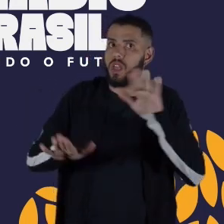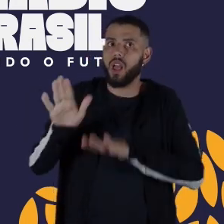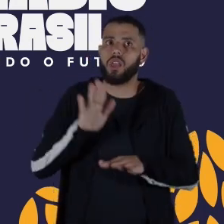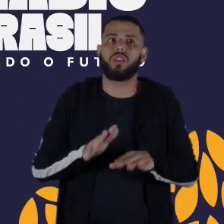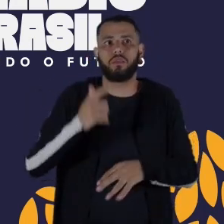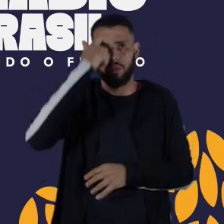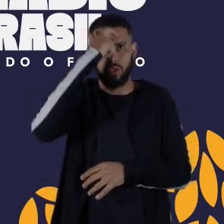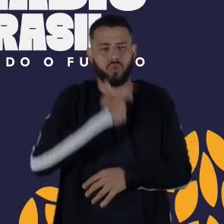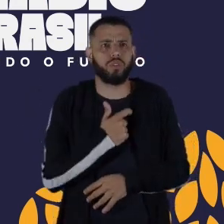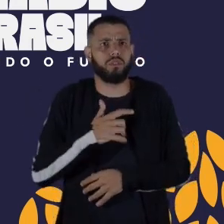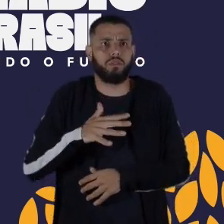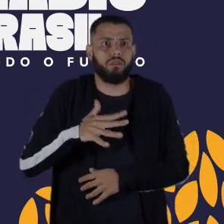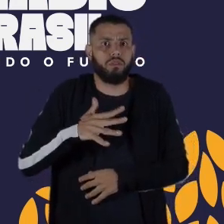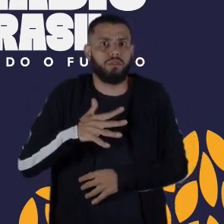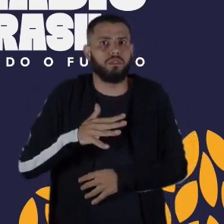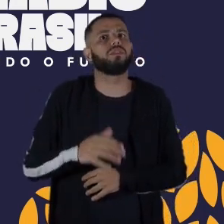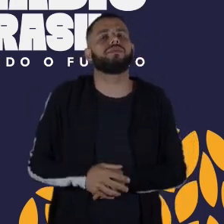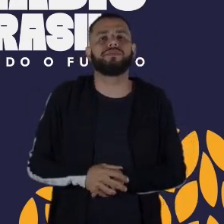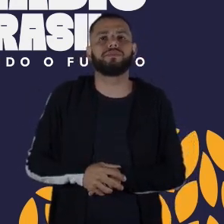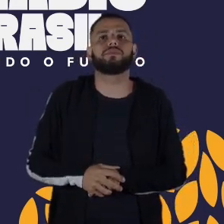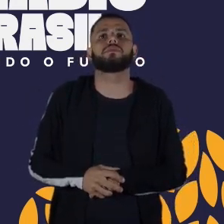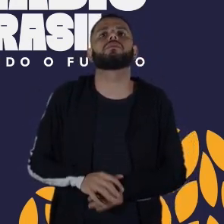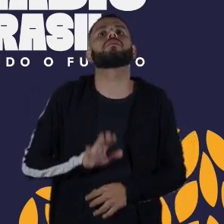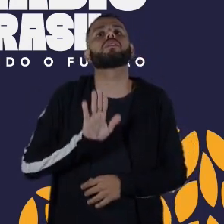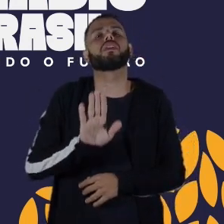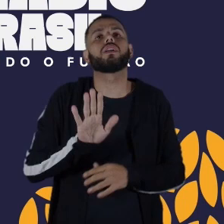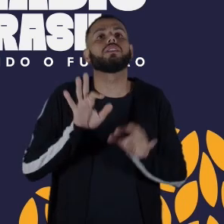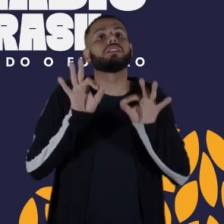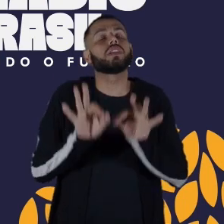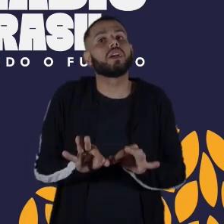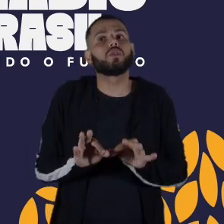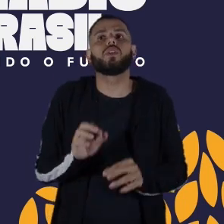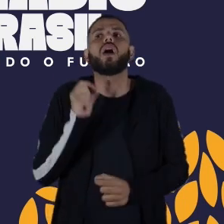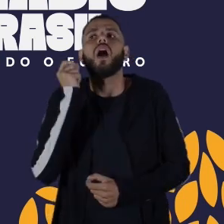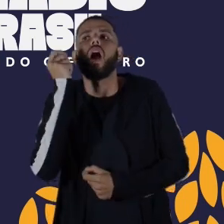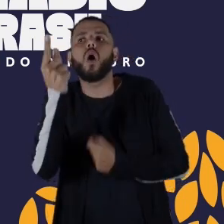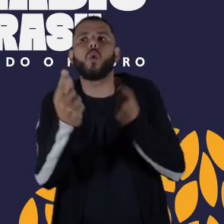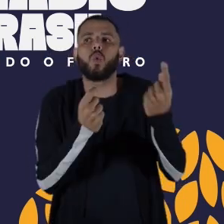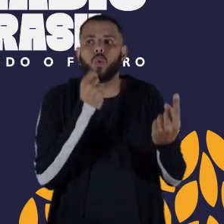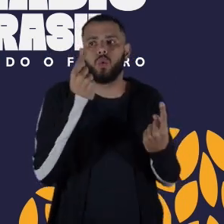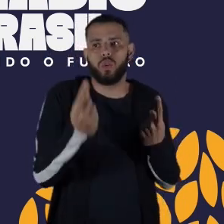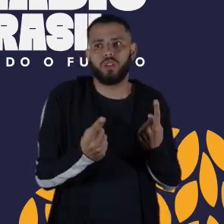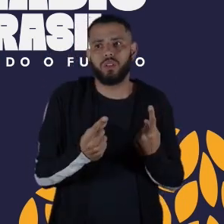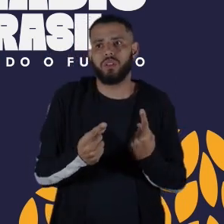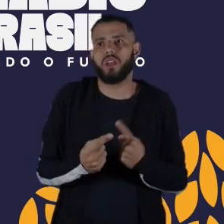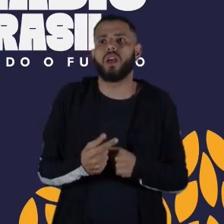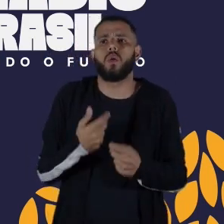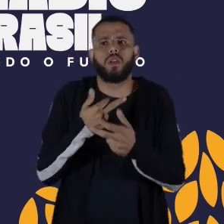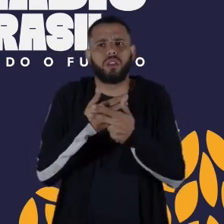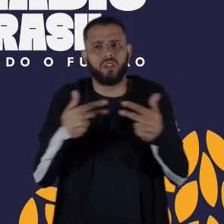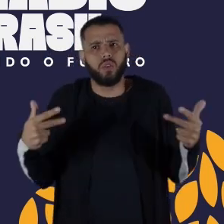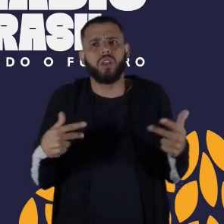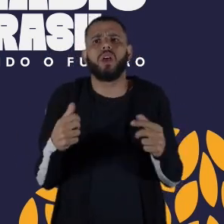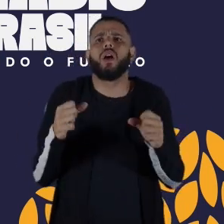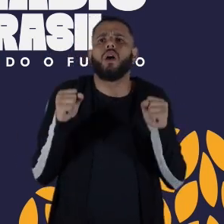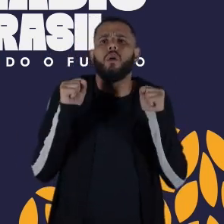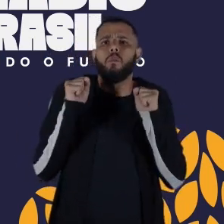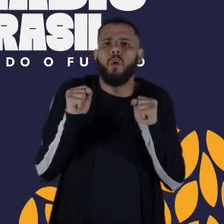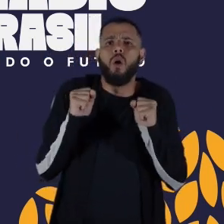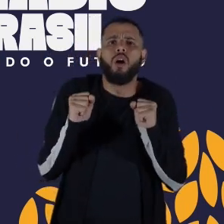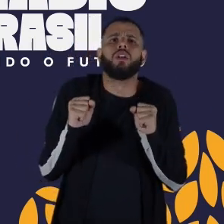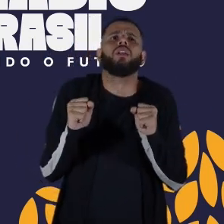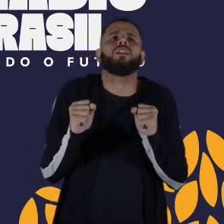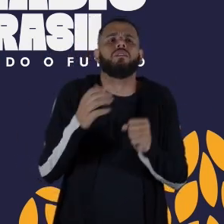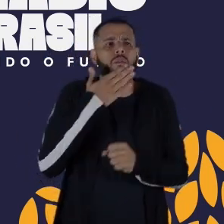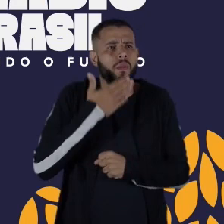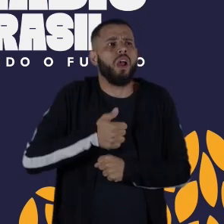dá canabinoides. Mas é certo que alguns deles, algumas questões podem melhorar.